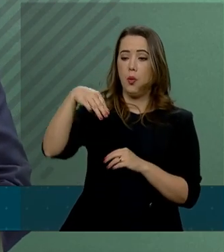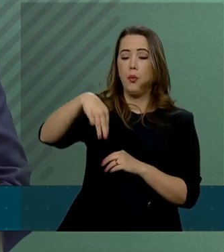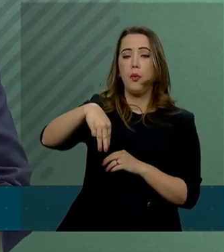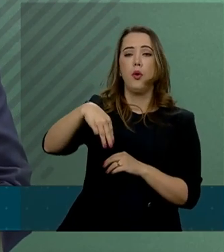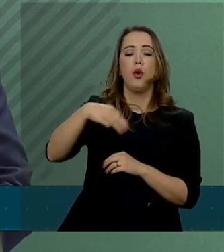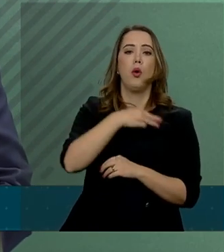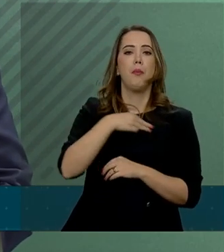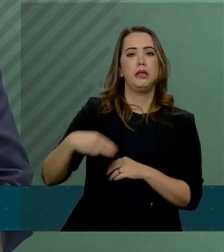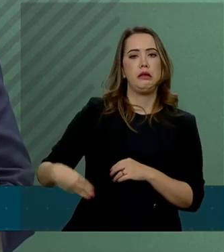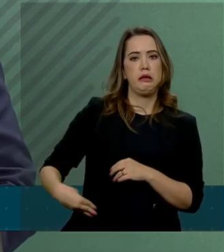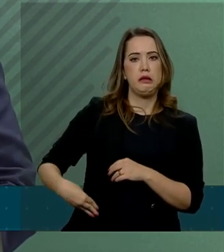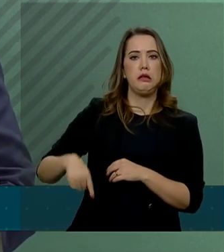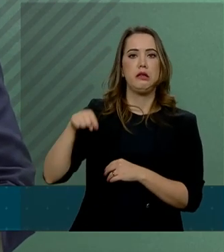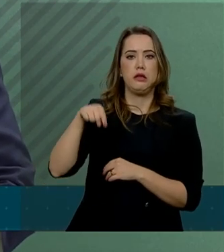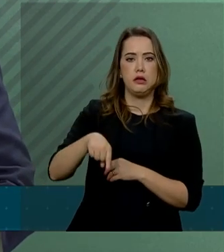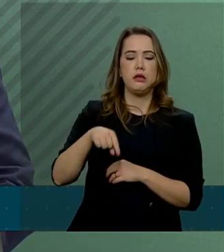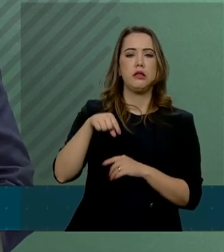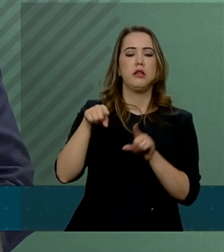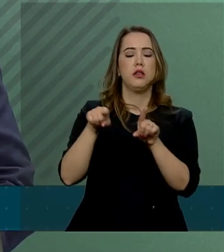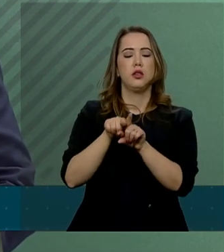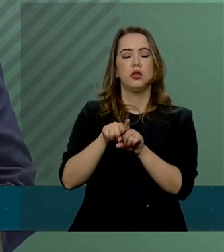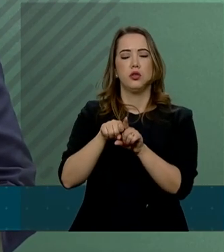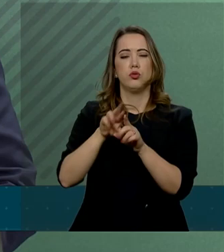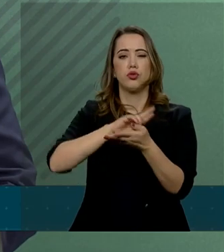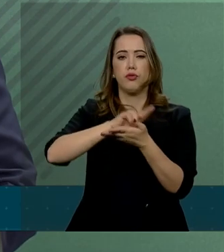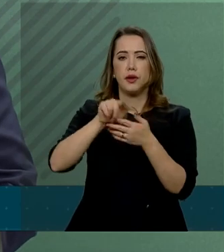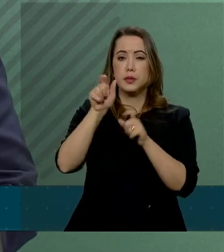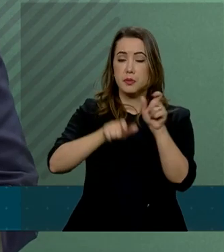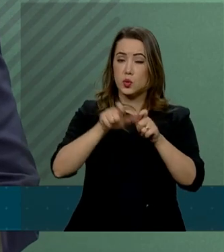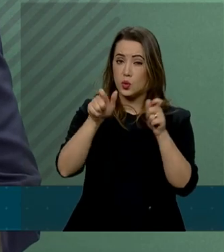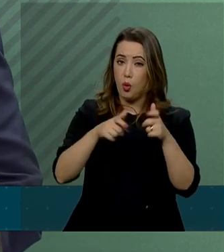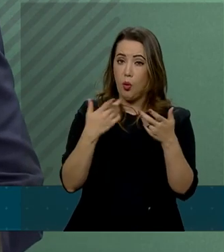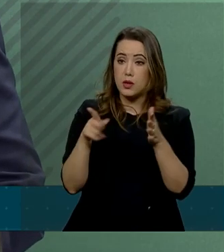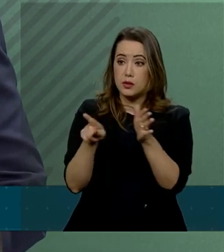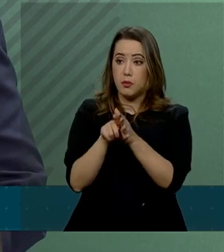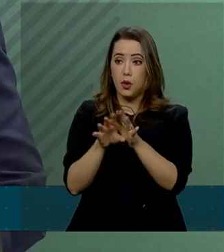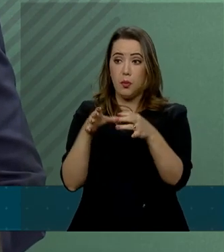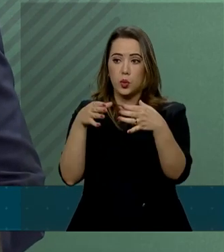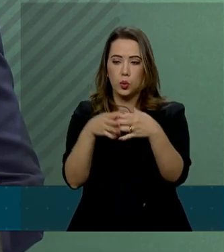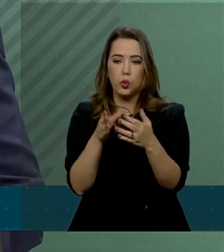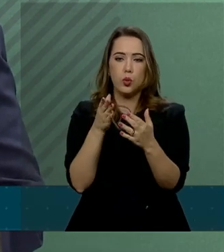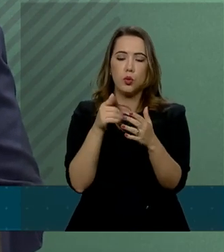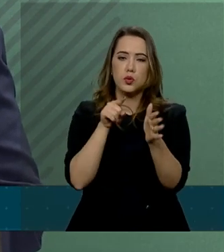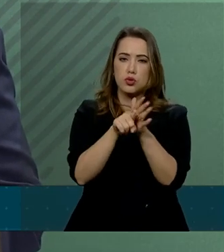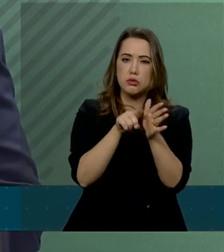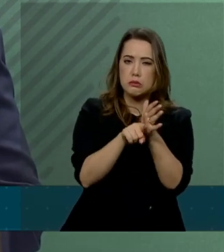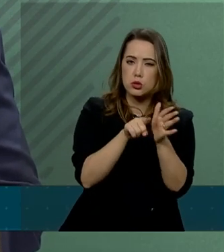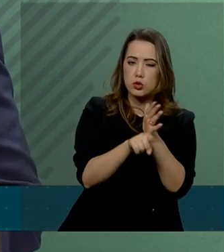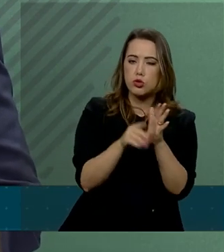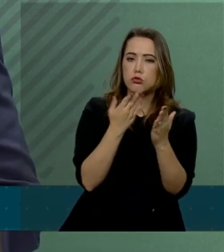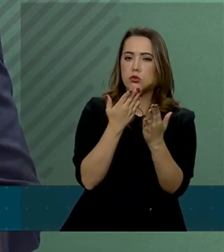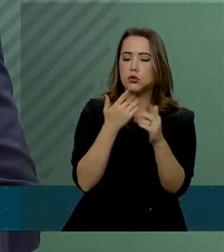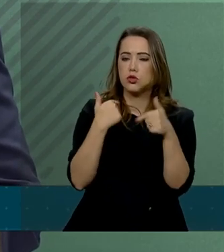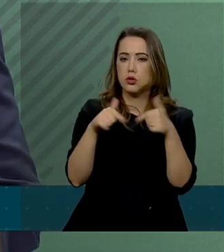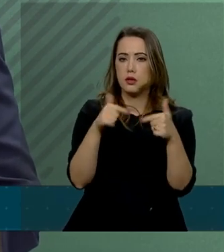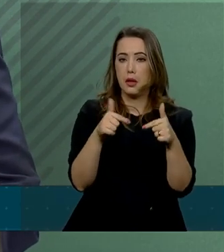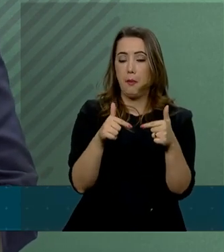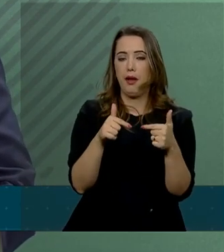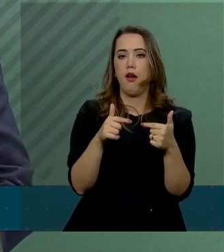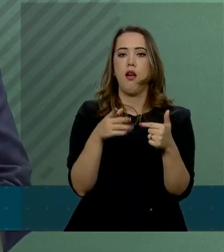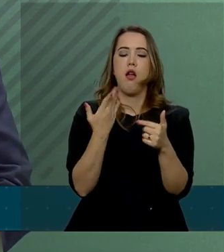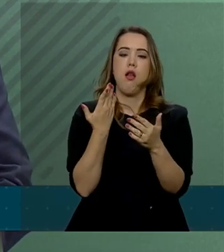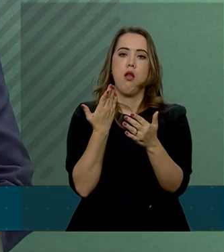que é o general sylvio luna tem atualizado presidente acerca dos aspectos da conjuntura itaipu